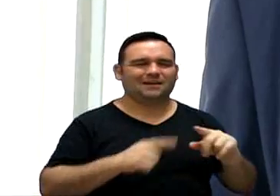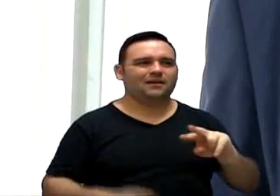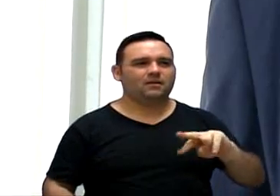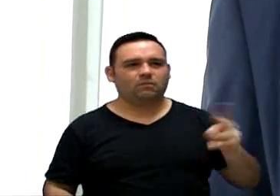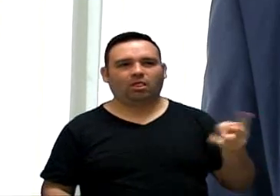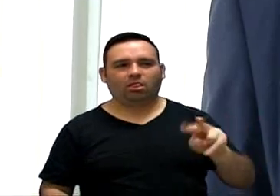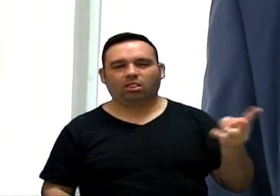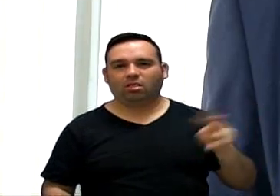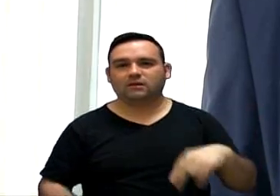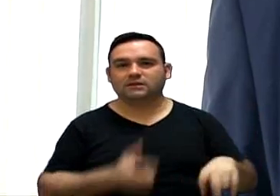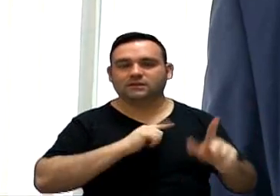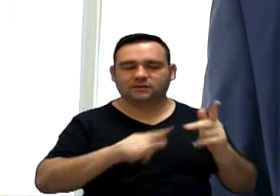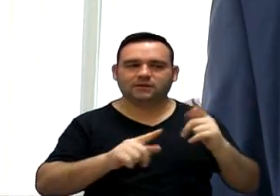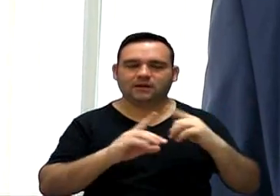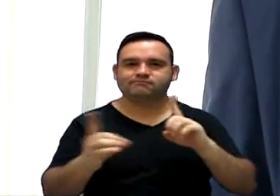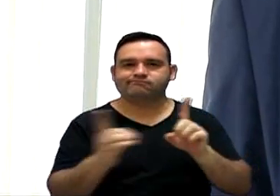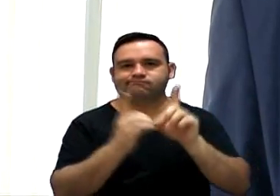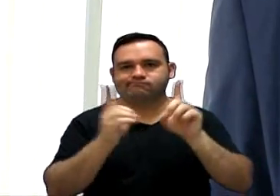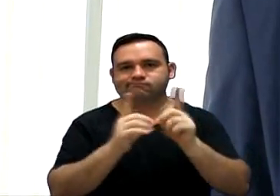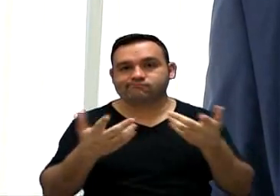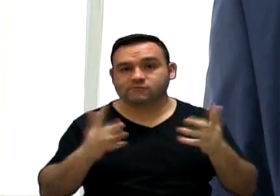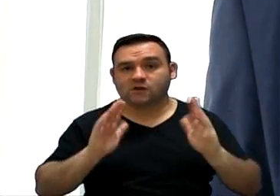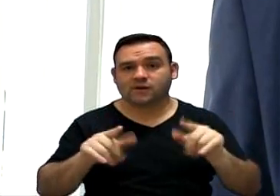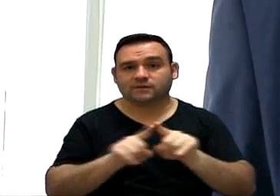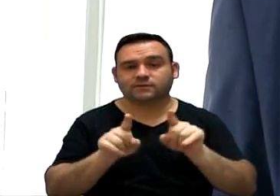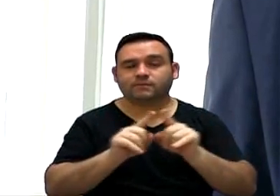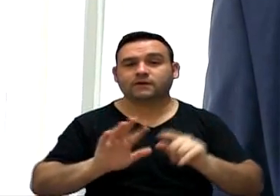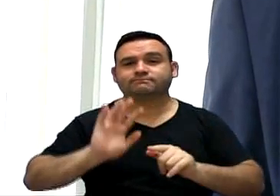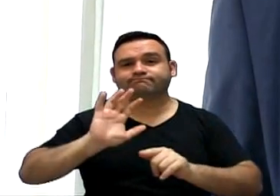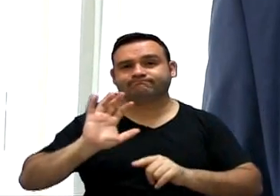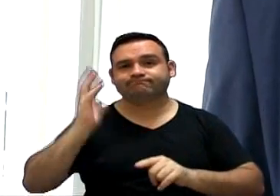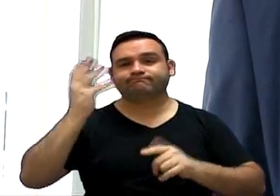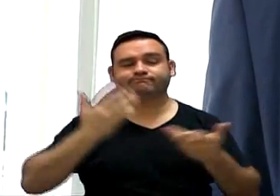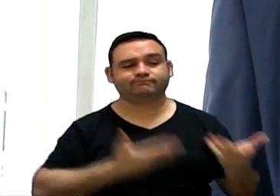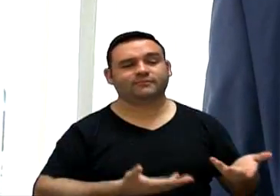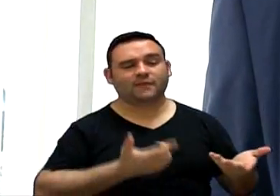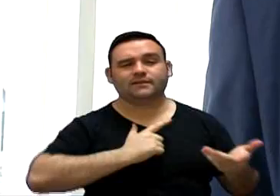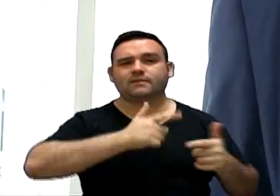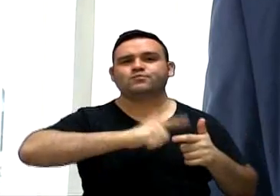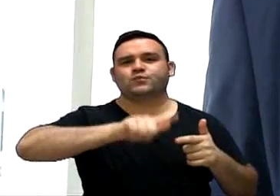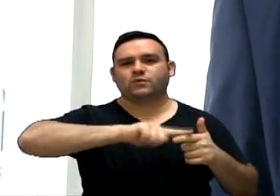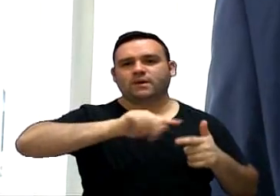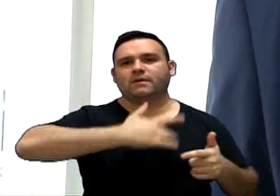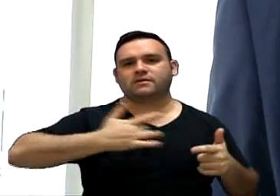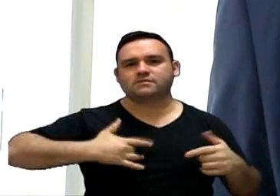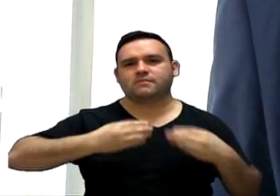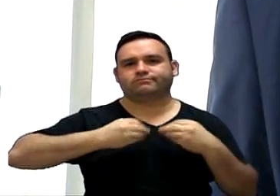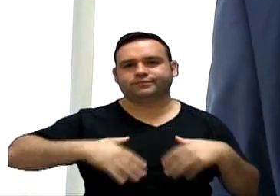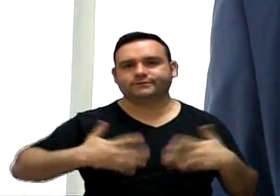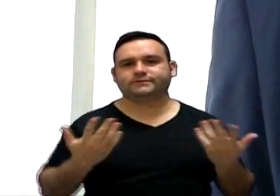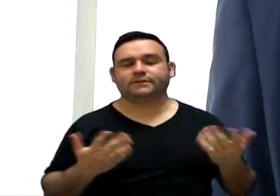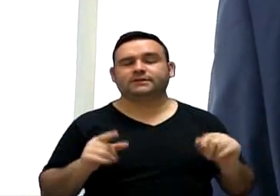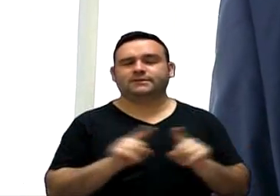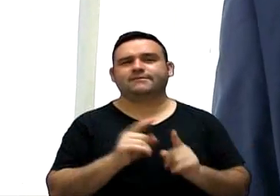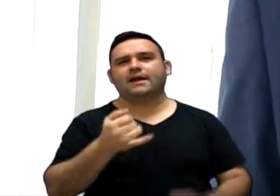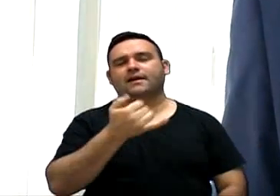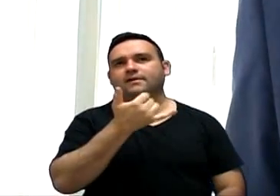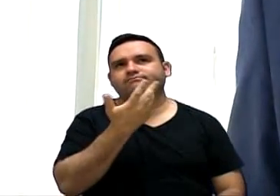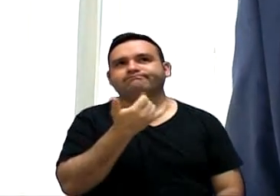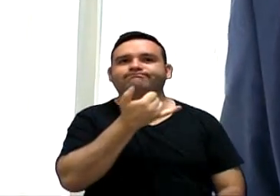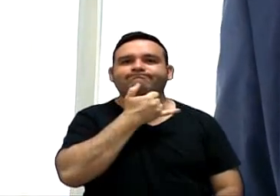desse atendimento público, né? Já vinha também, de certa forma, tendo alguns problemas de saúde e,